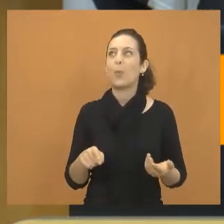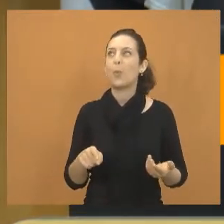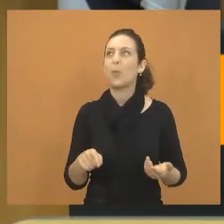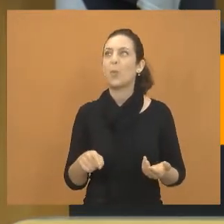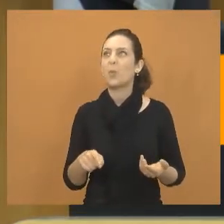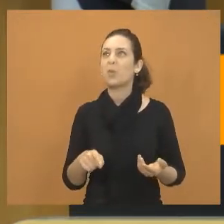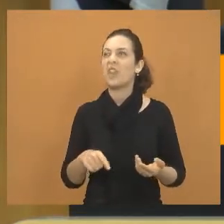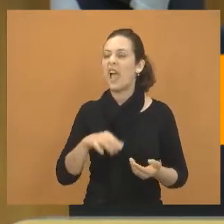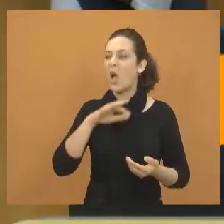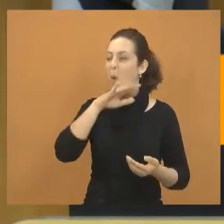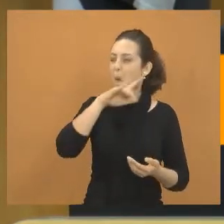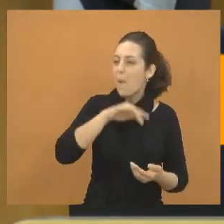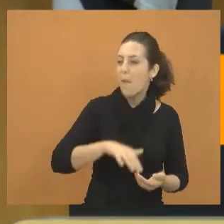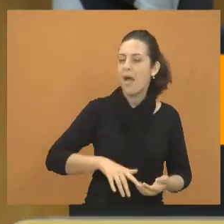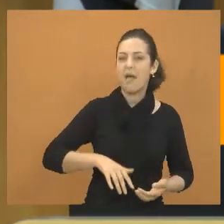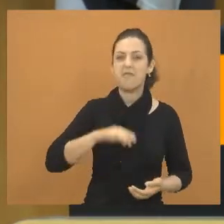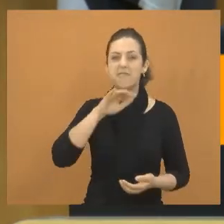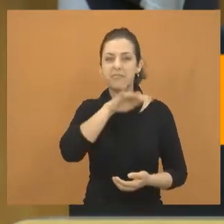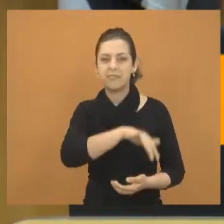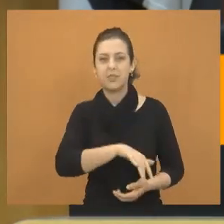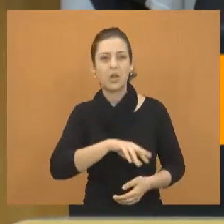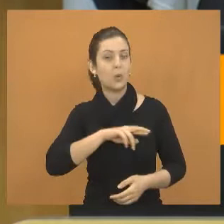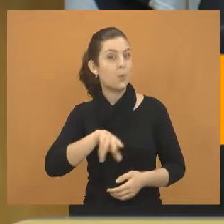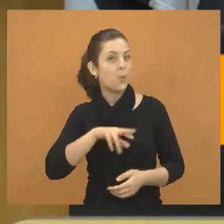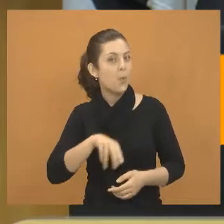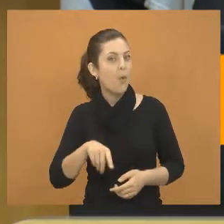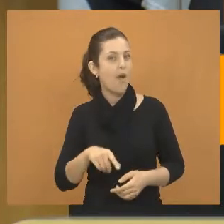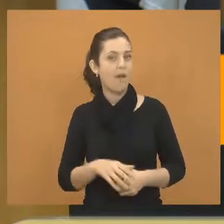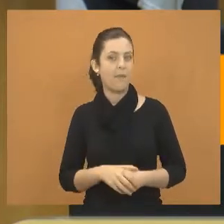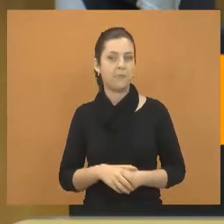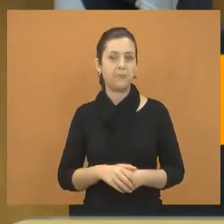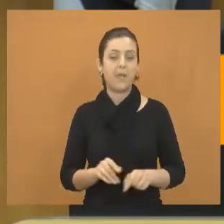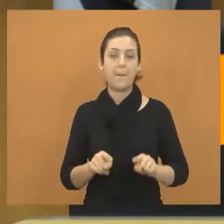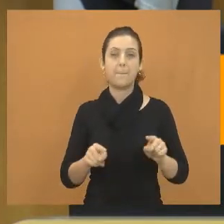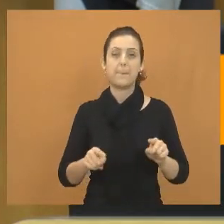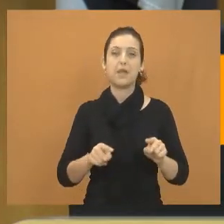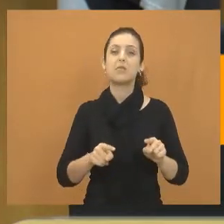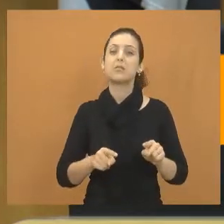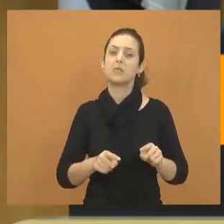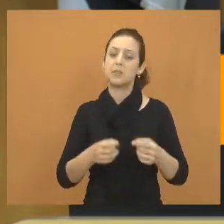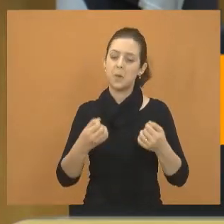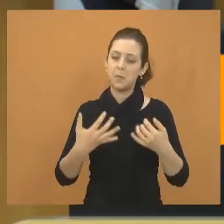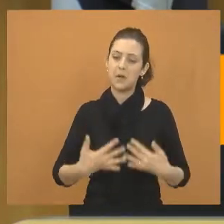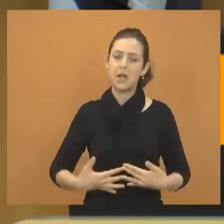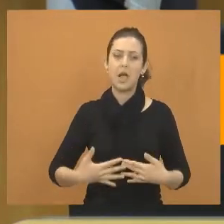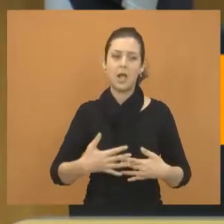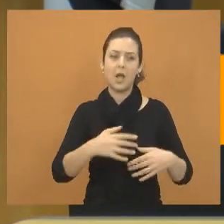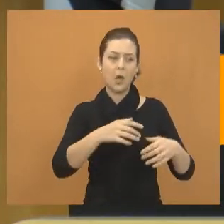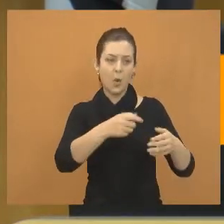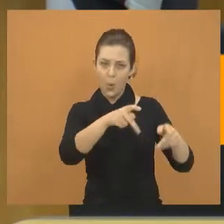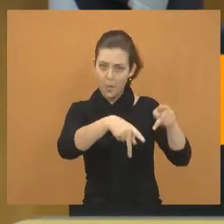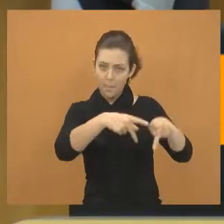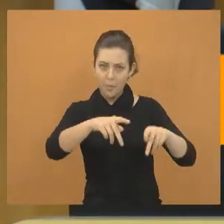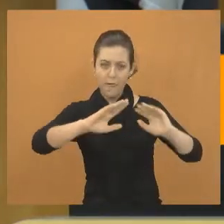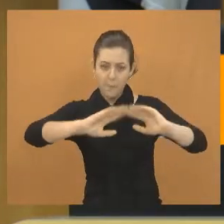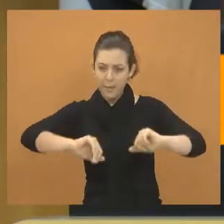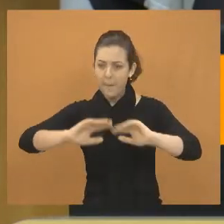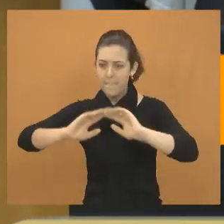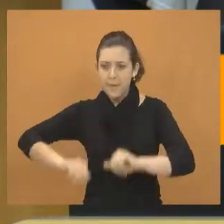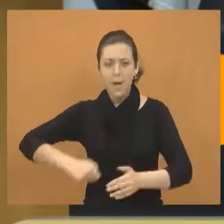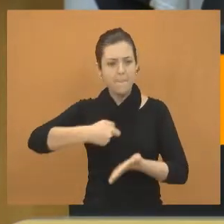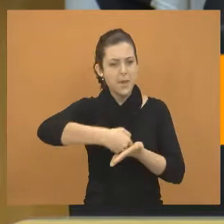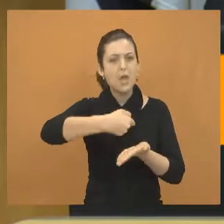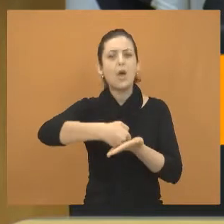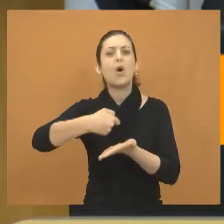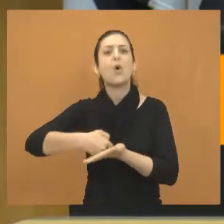não presta, o governo não, nada disso. Não estou dizendo isso. Eu estou falando o que a população me cobra. O povo me